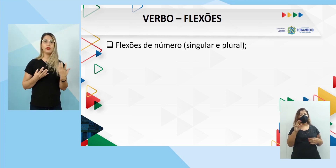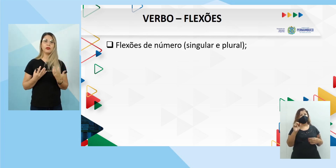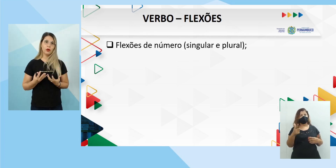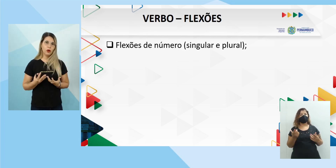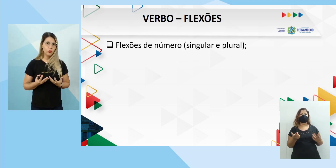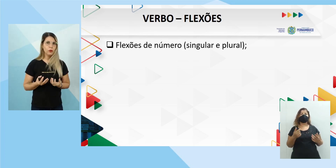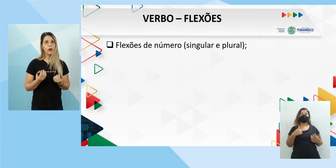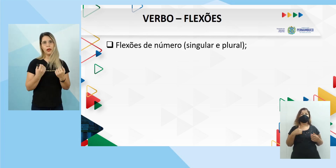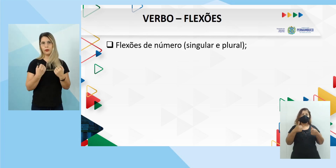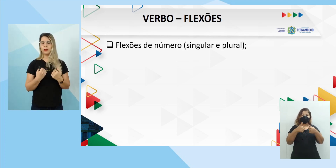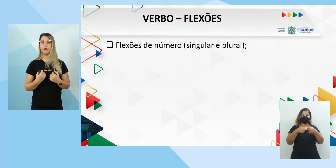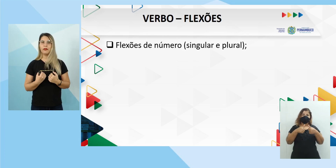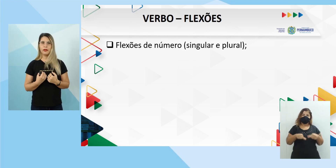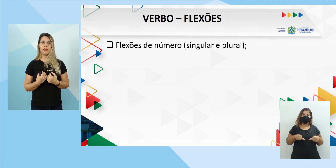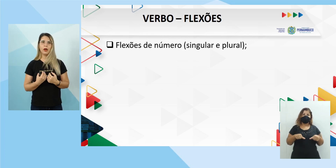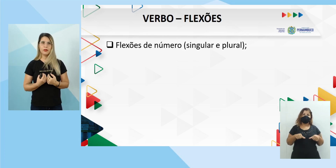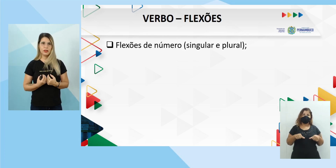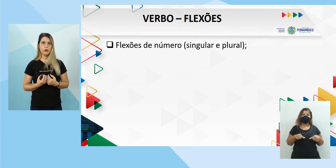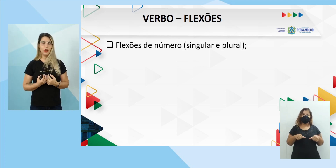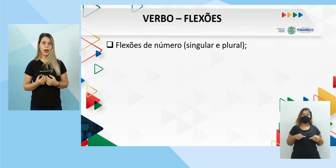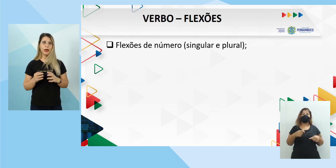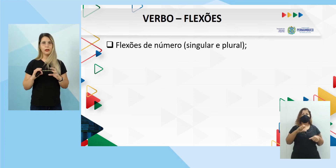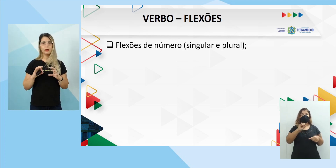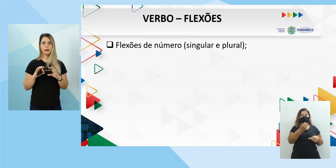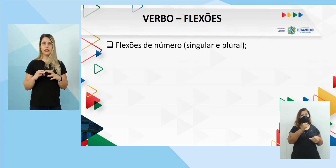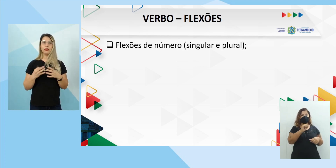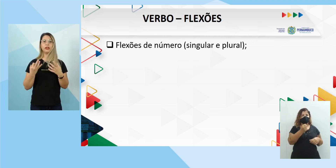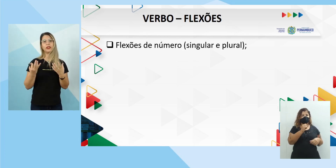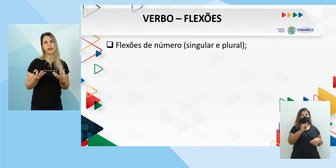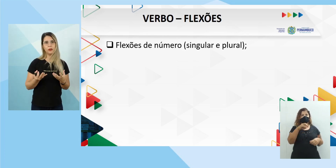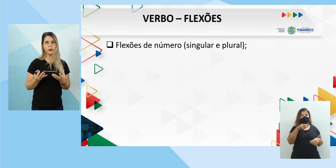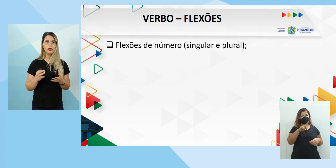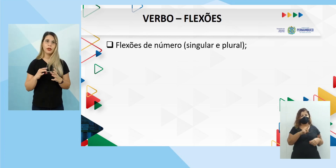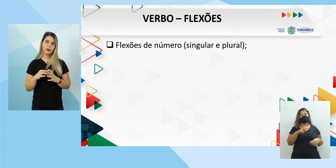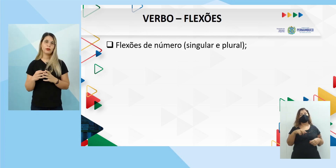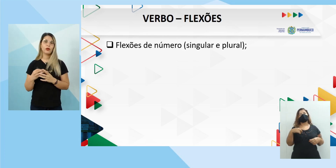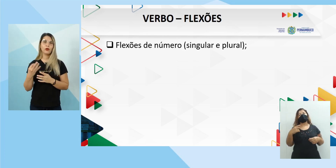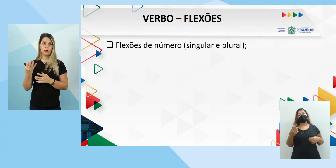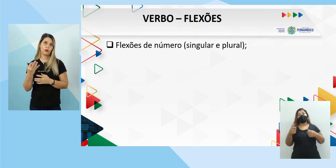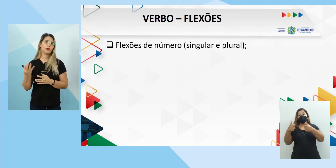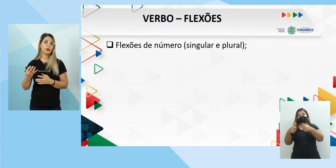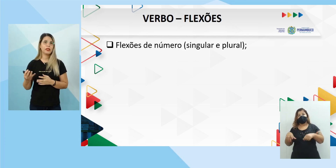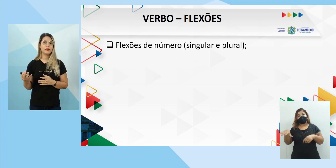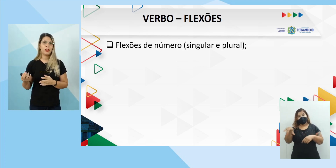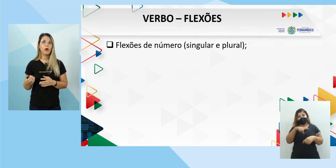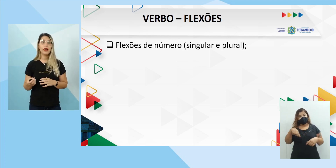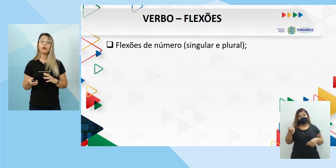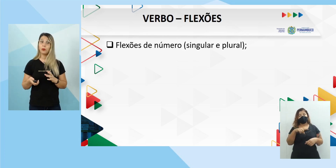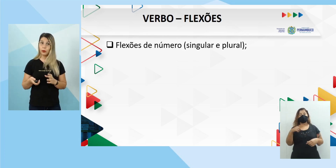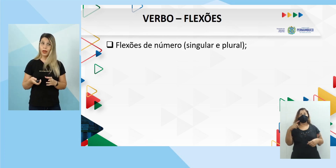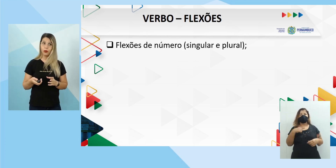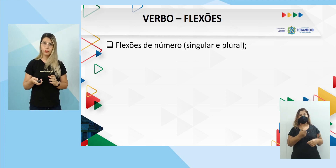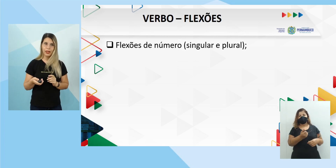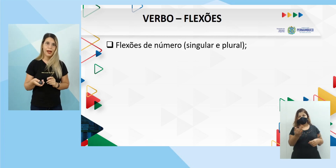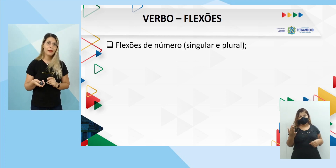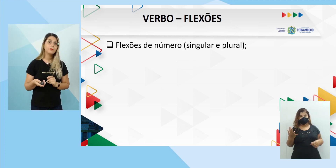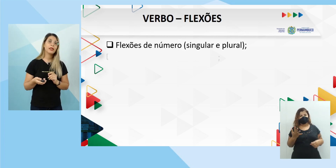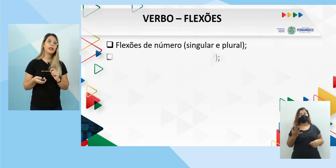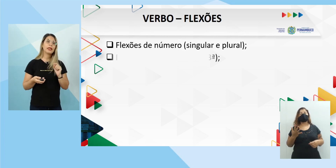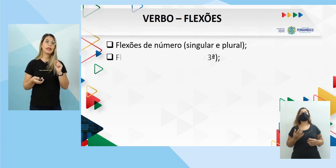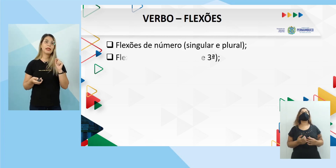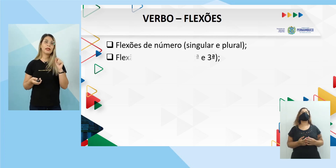exemplo, estou, eu estou me referindo ao singular, e quando eu digo estamos, eu estou conjugando o verbo aí no plural,